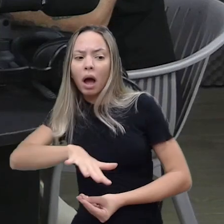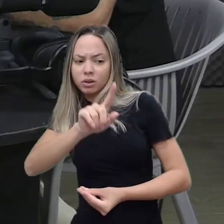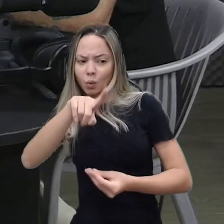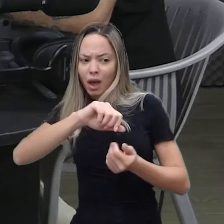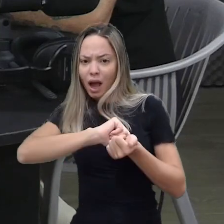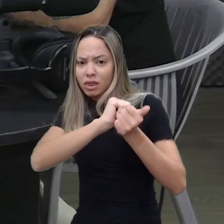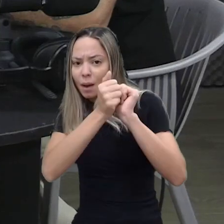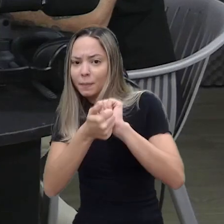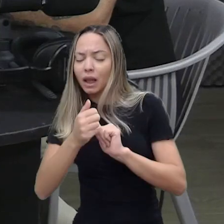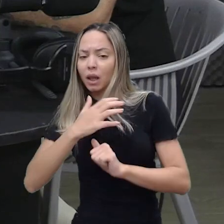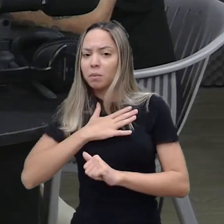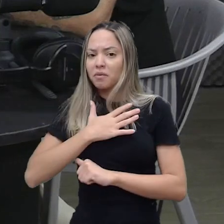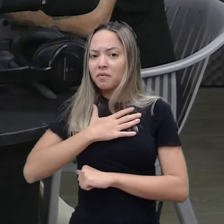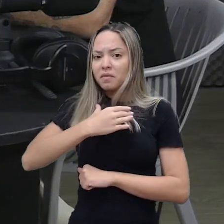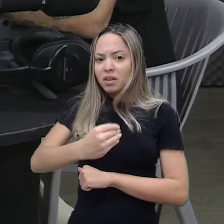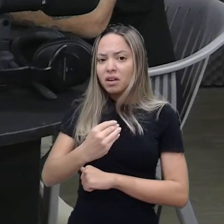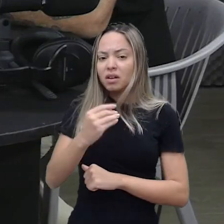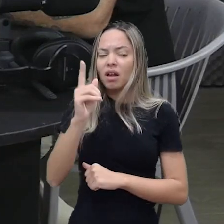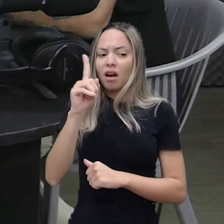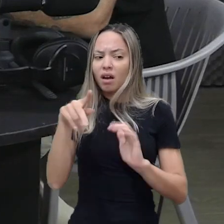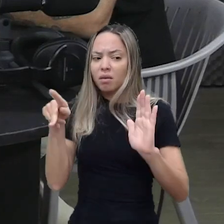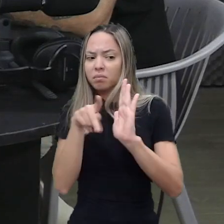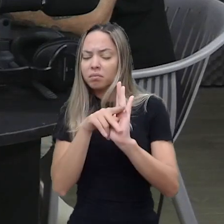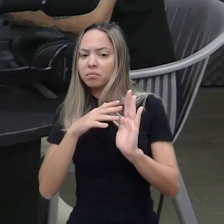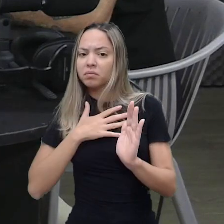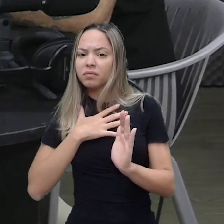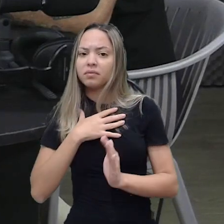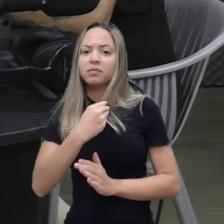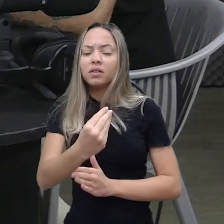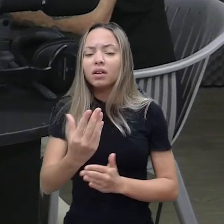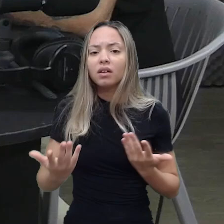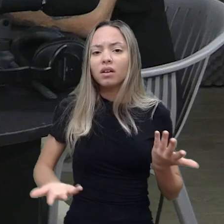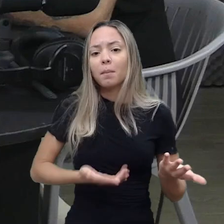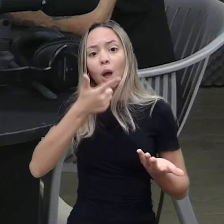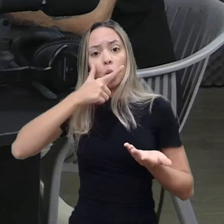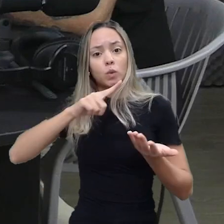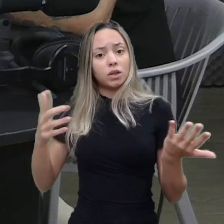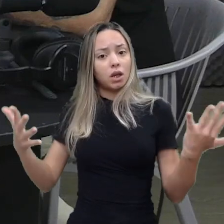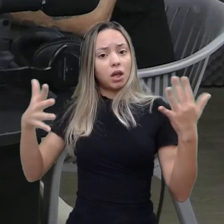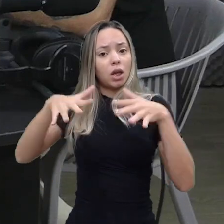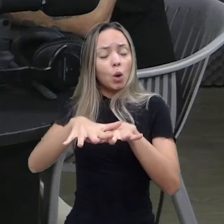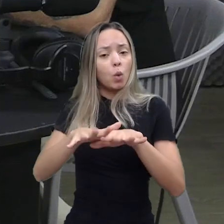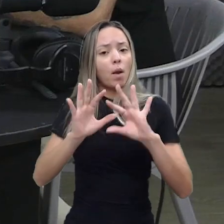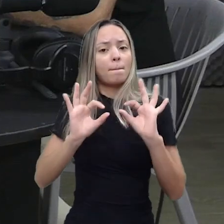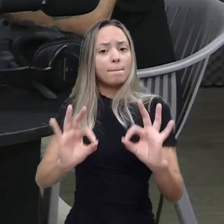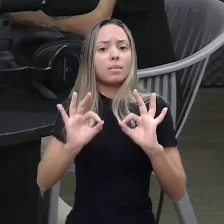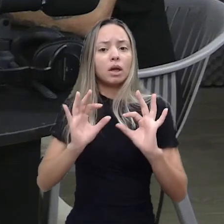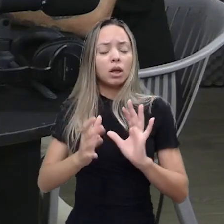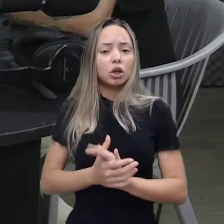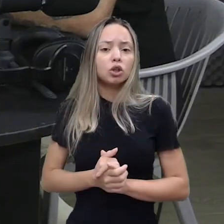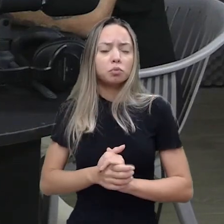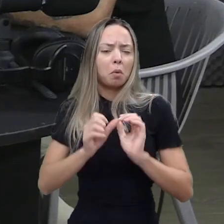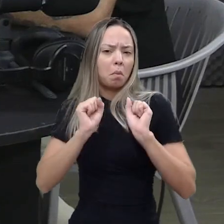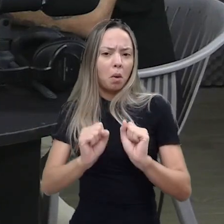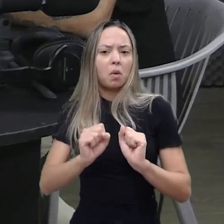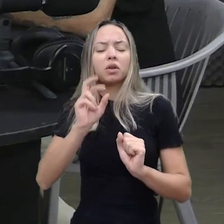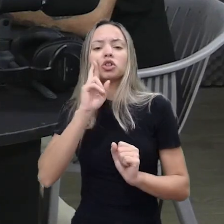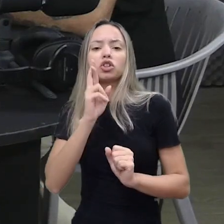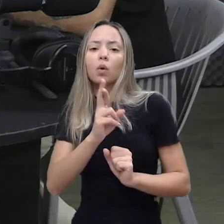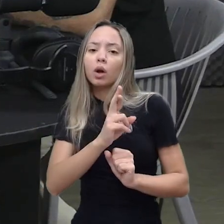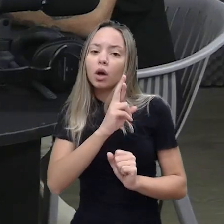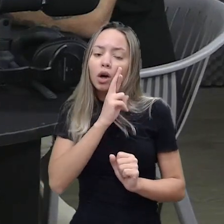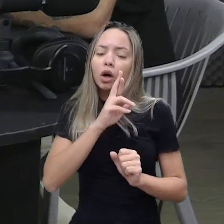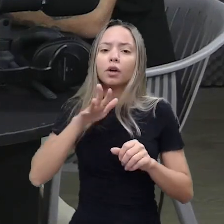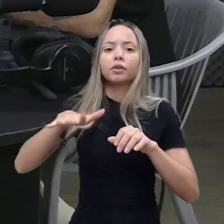adaptado, né, está adequado para você incluir, né, o seu filho num parquinho, num restaurante, numa